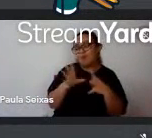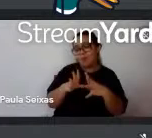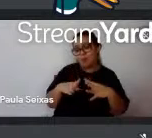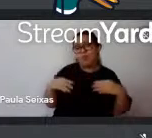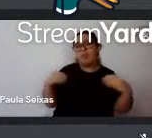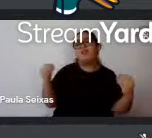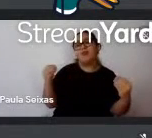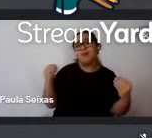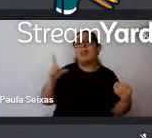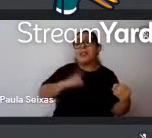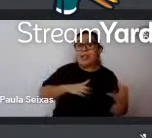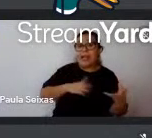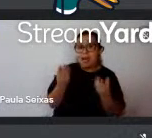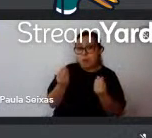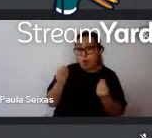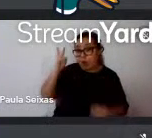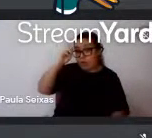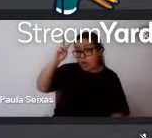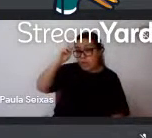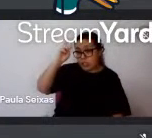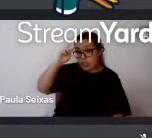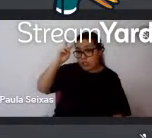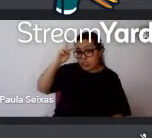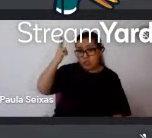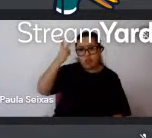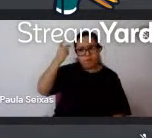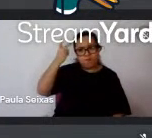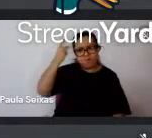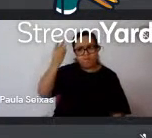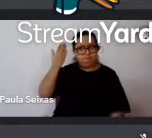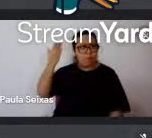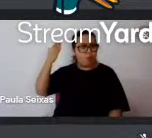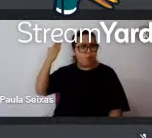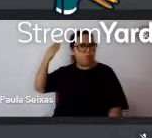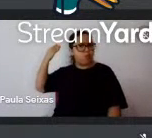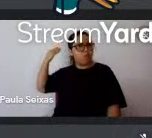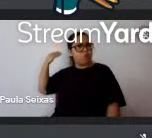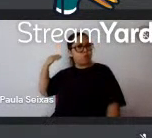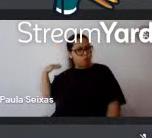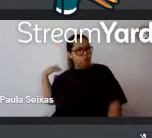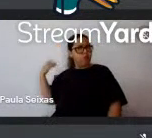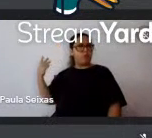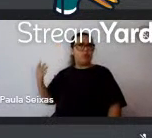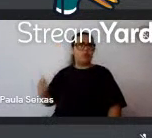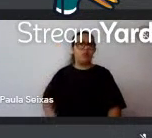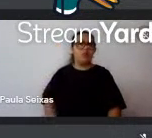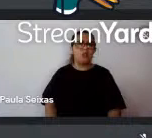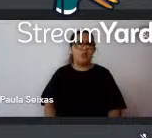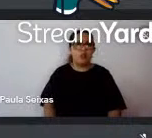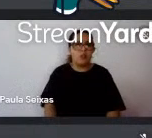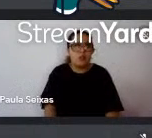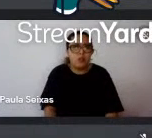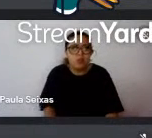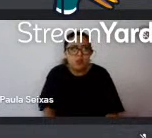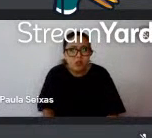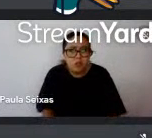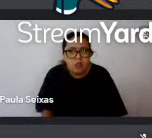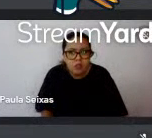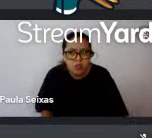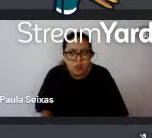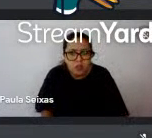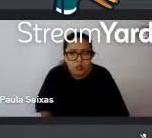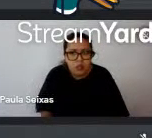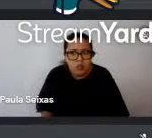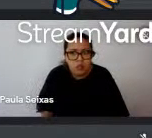histórias tradicionais serem bastante antigas... Só um pouquinho, professora. Valdilene, você pode desligar seu